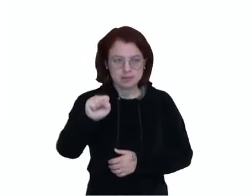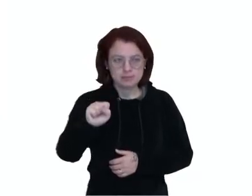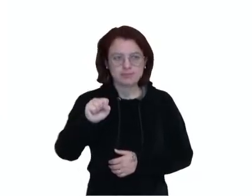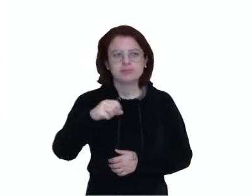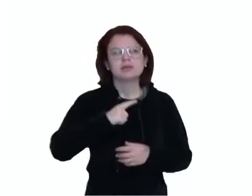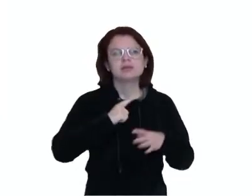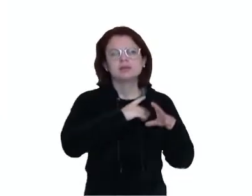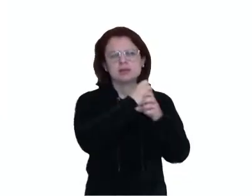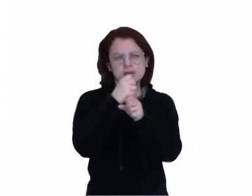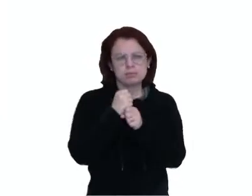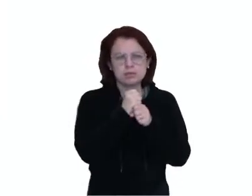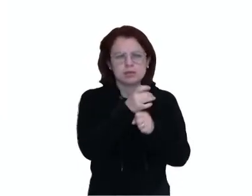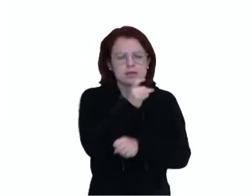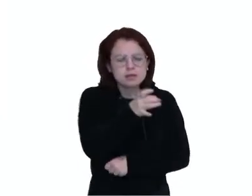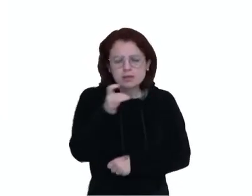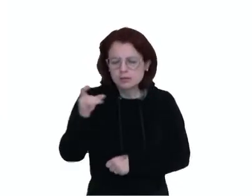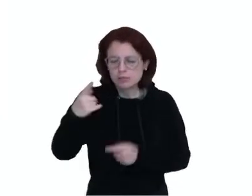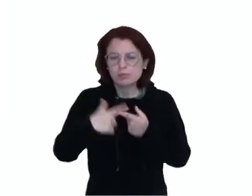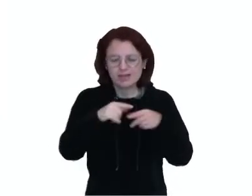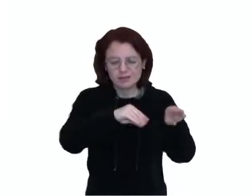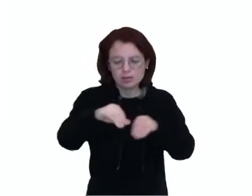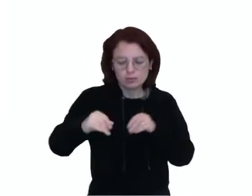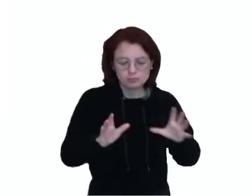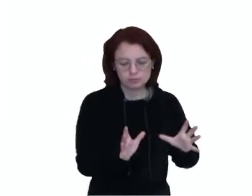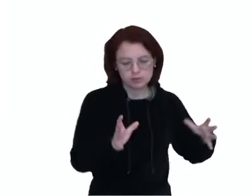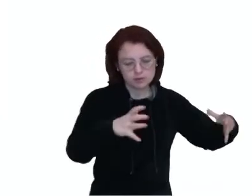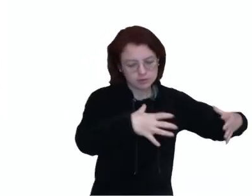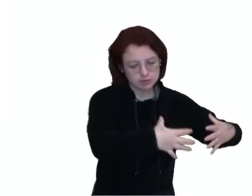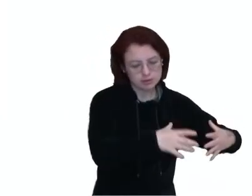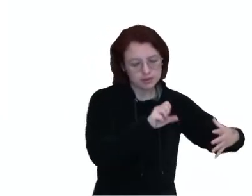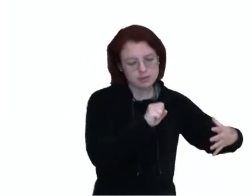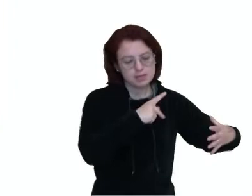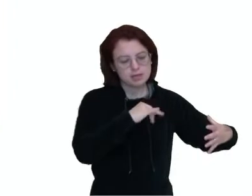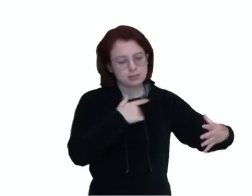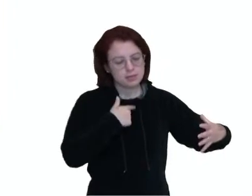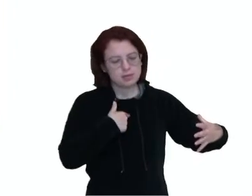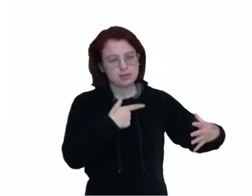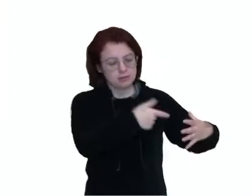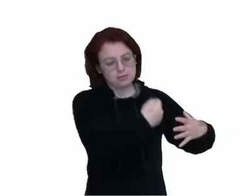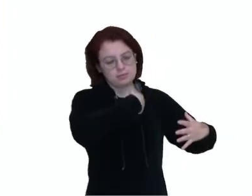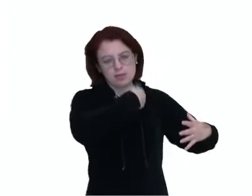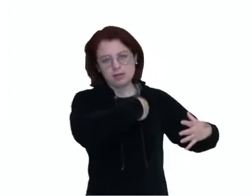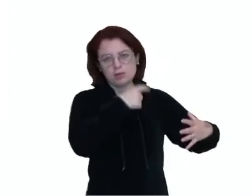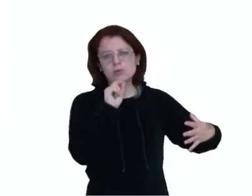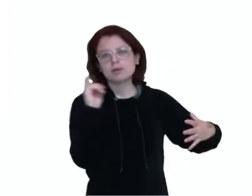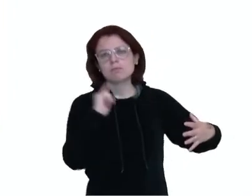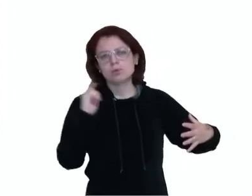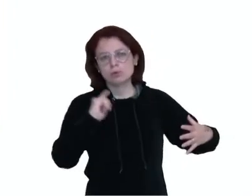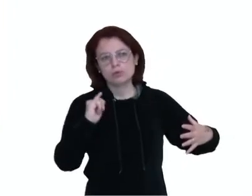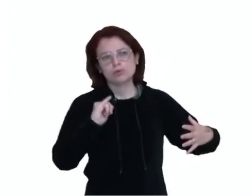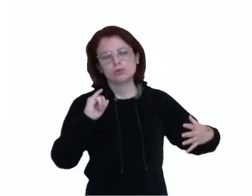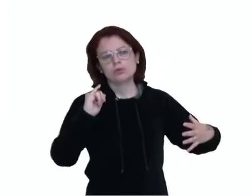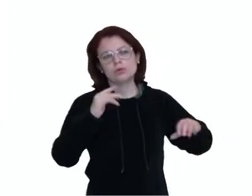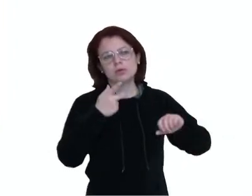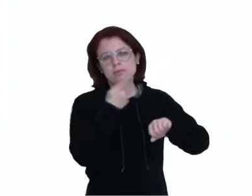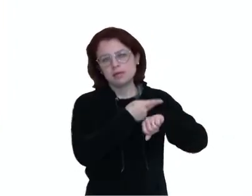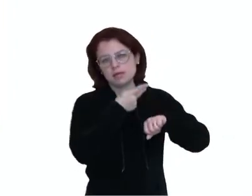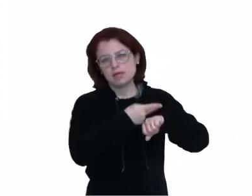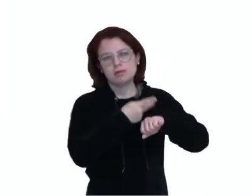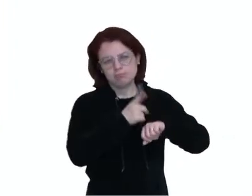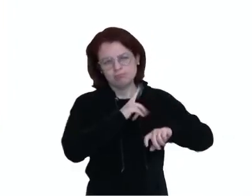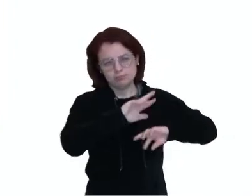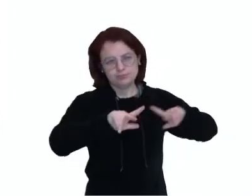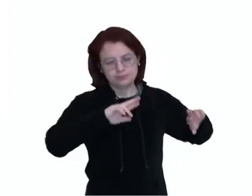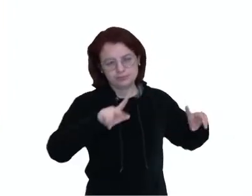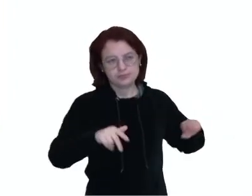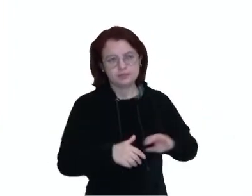cada sátrapa e as pessoas que estavam sob a sua satrápia tinham que pagar ali os impostos, prata, produto. Muitas estradas